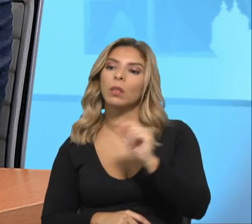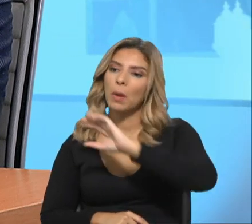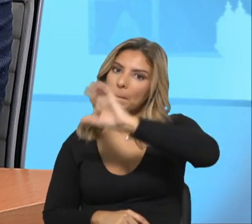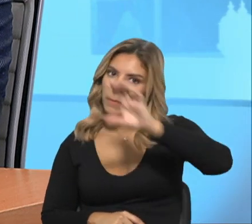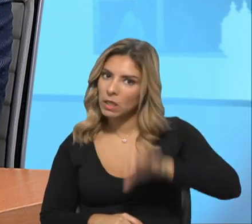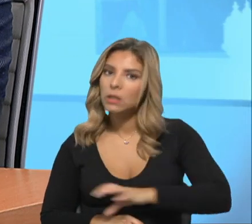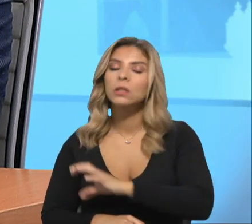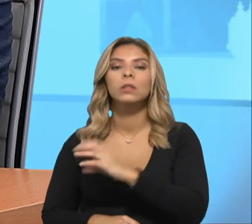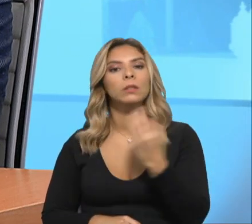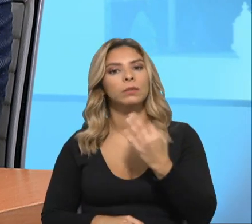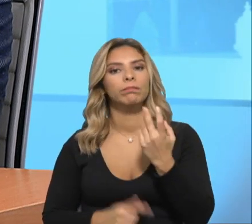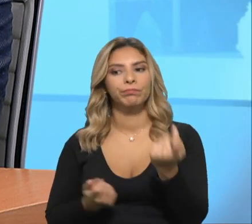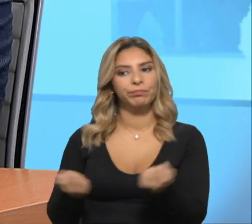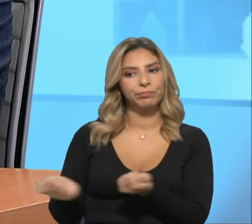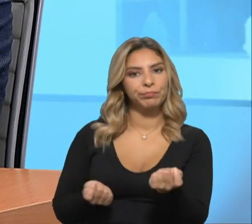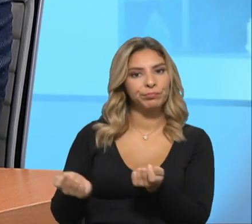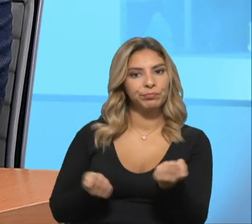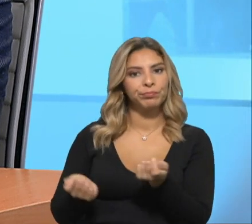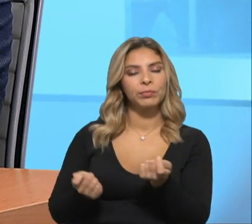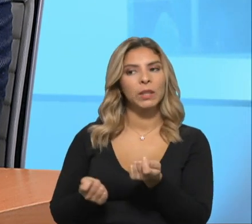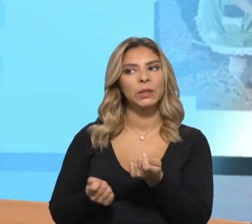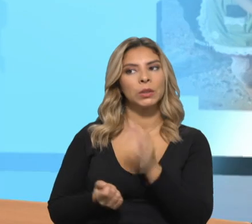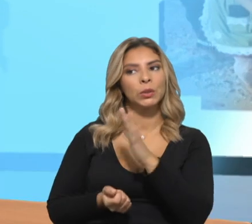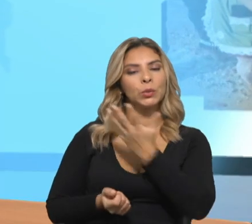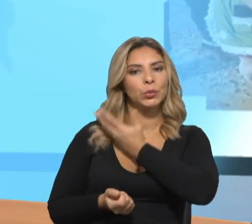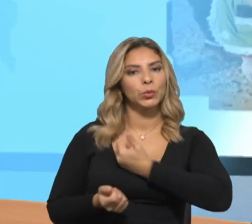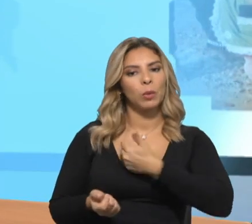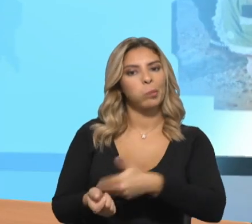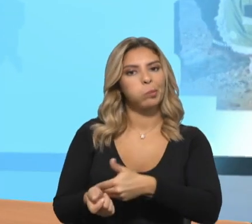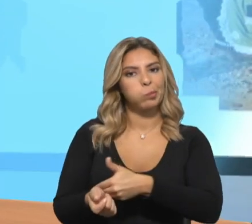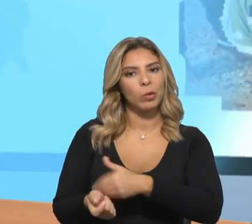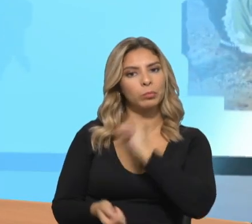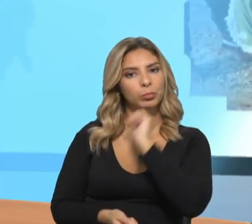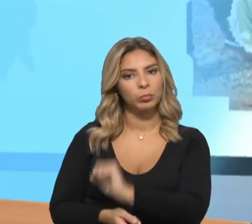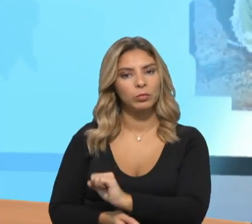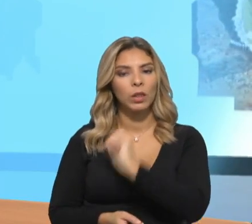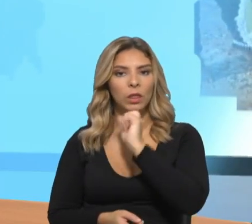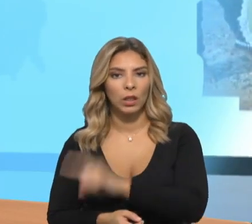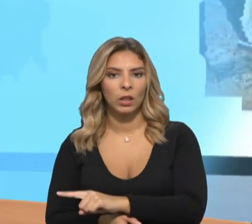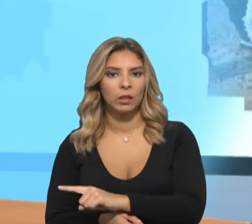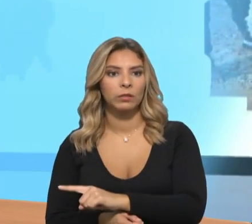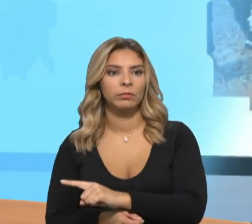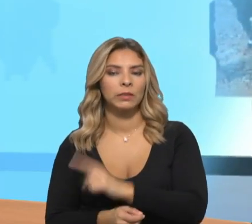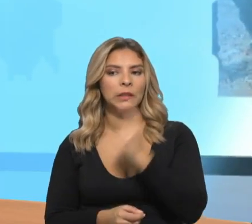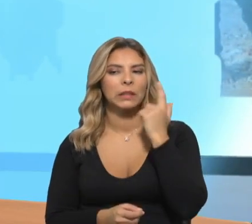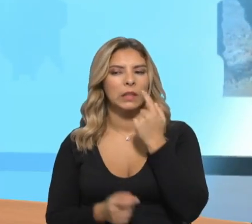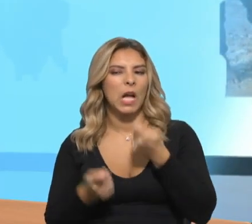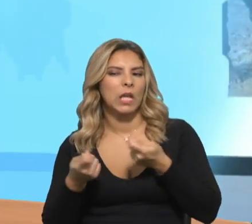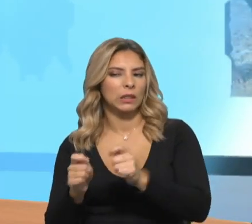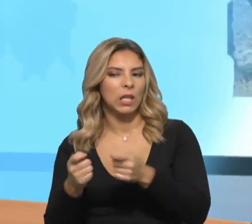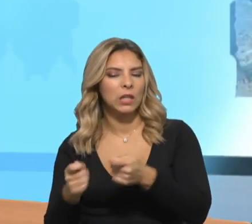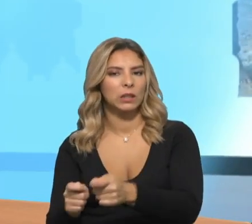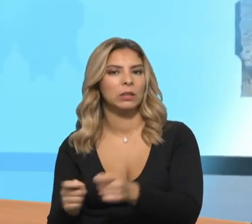por gerir também cartas de trunfo, não é? Às vezes até fazendo alguma chantagem com a própria organização. É